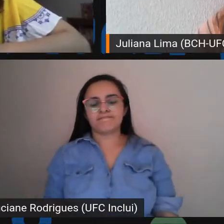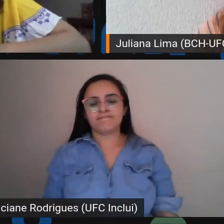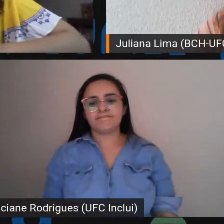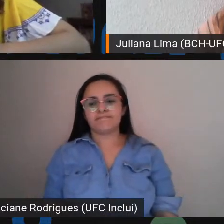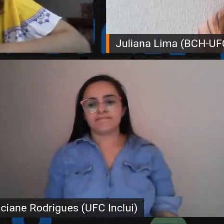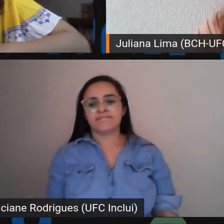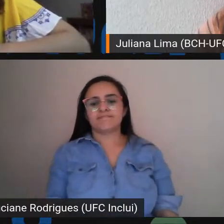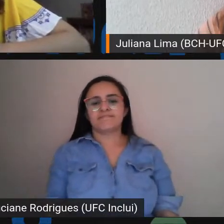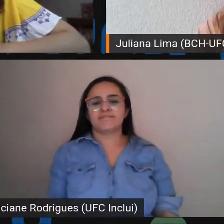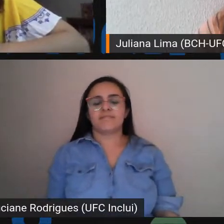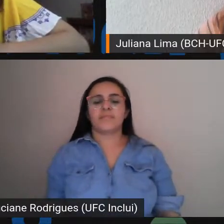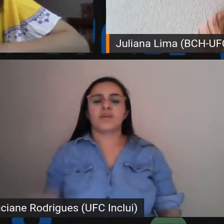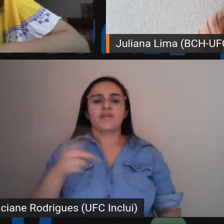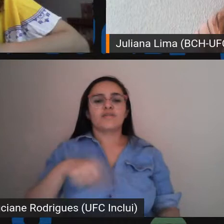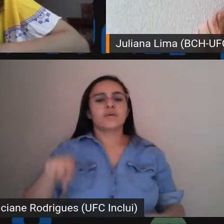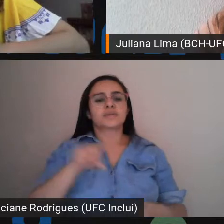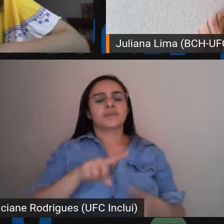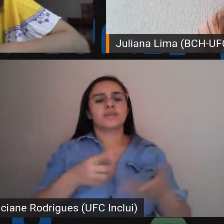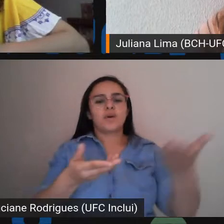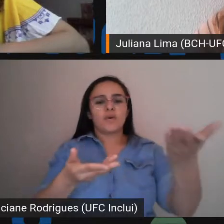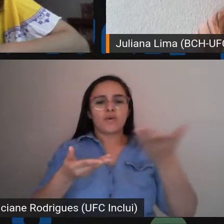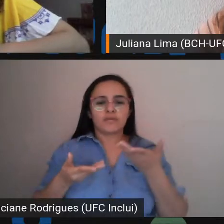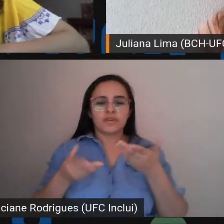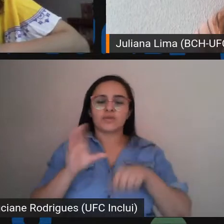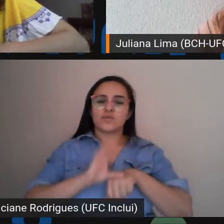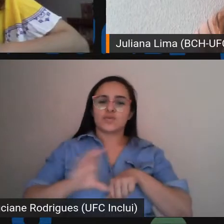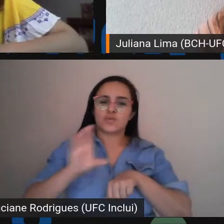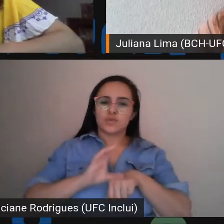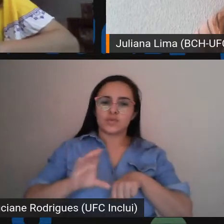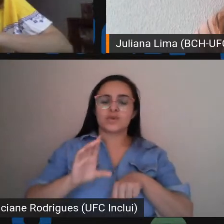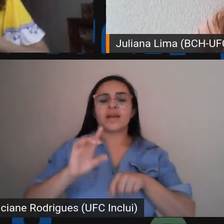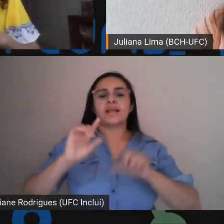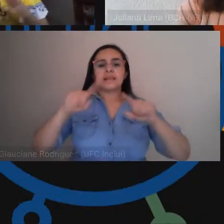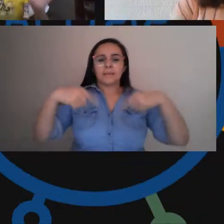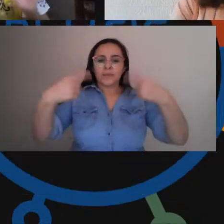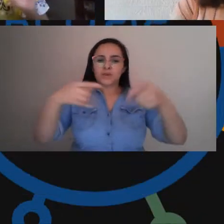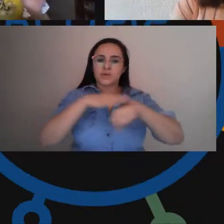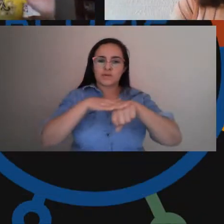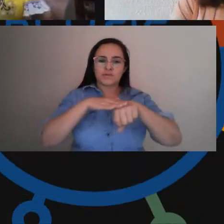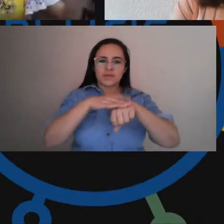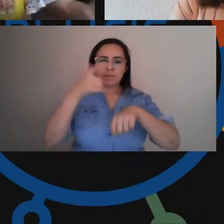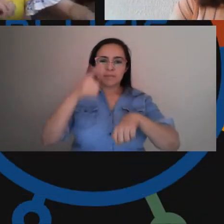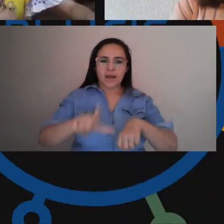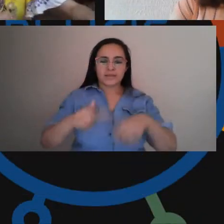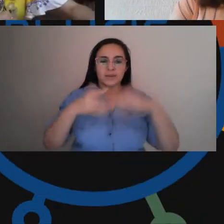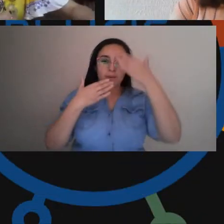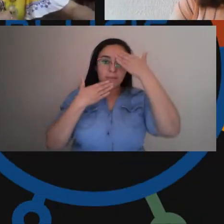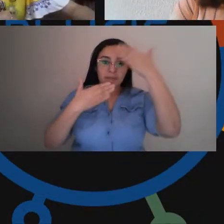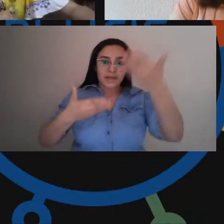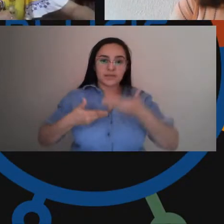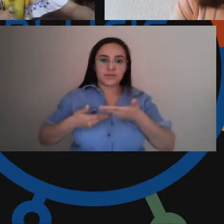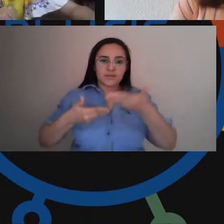todos vocês para fazerem o curso e a gente conversa em outras ocasiões. Muito obrigada a vocês pelo convite, foi um prazer enorme estar